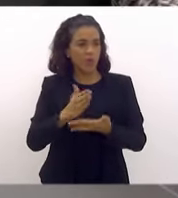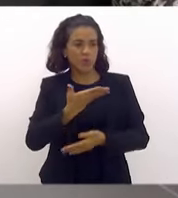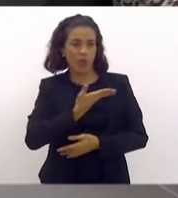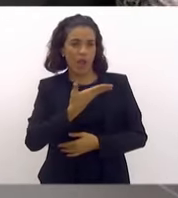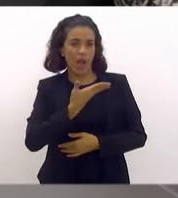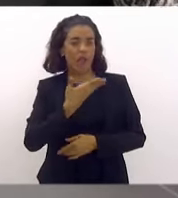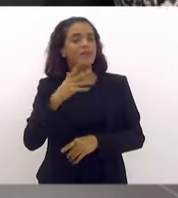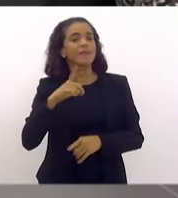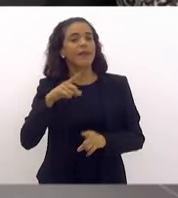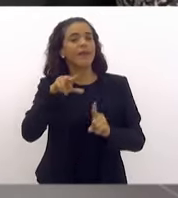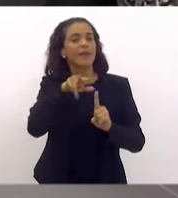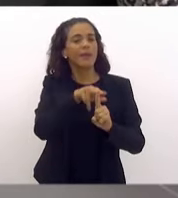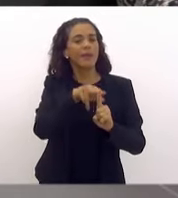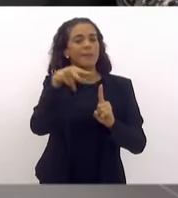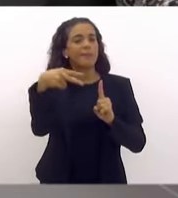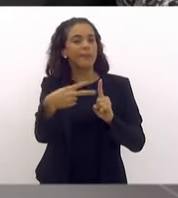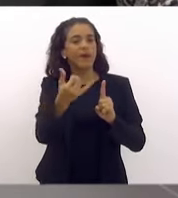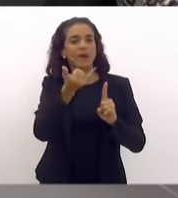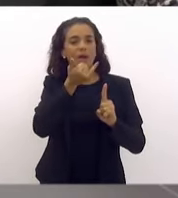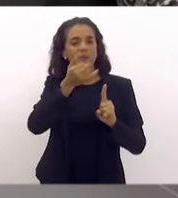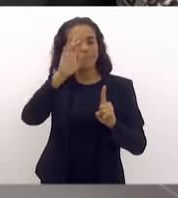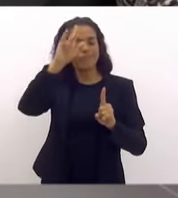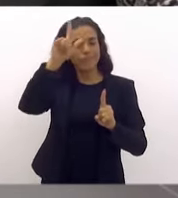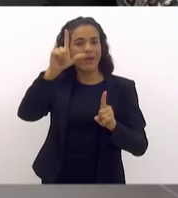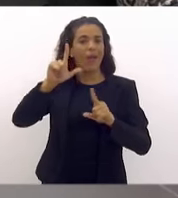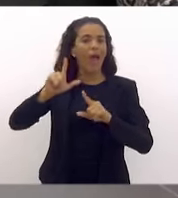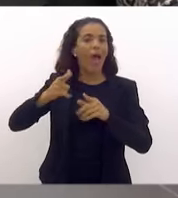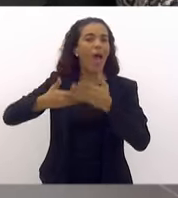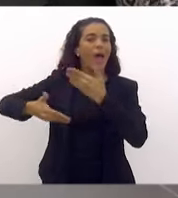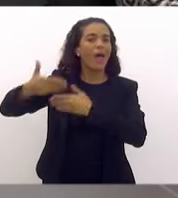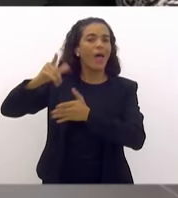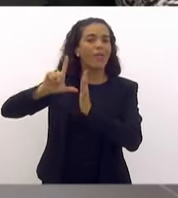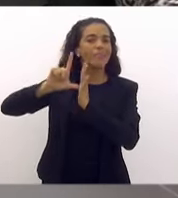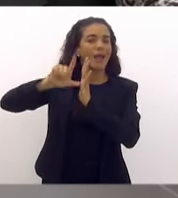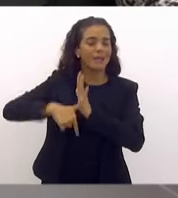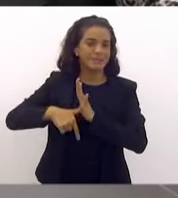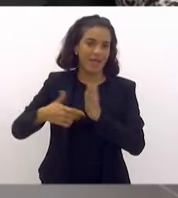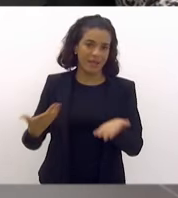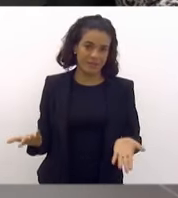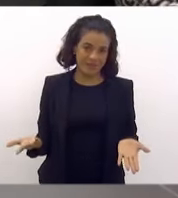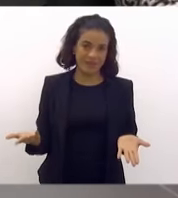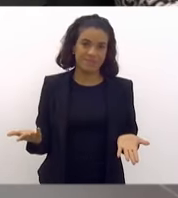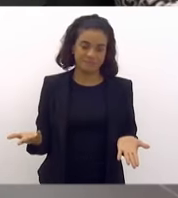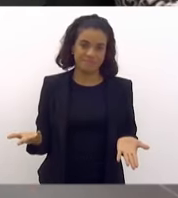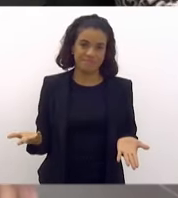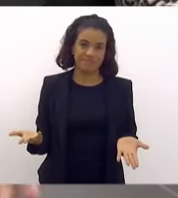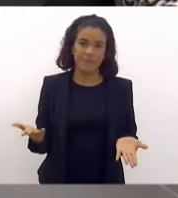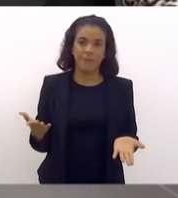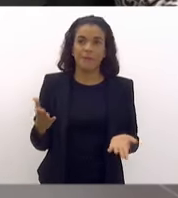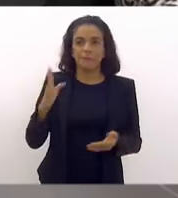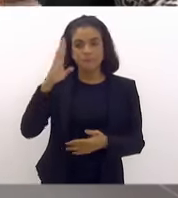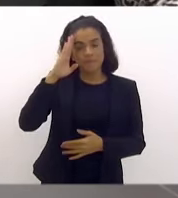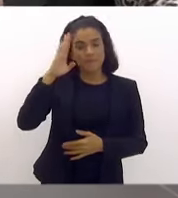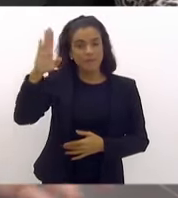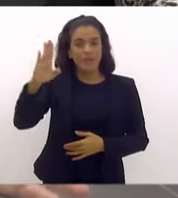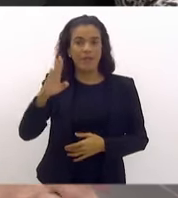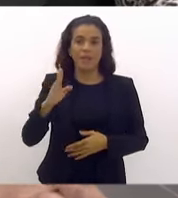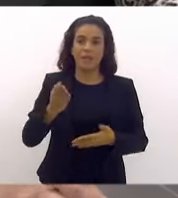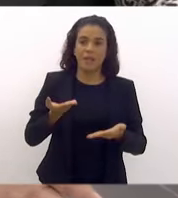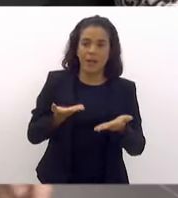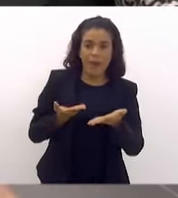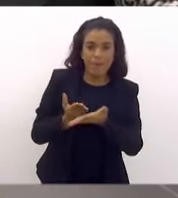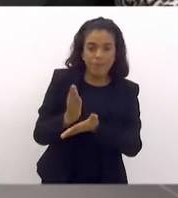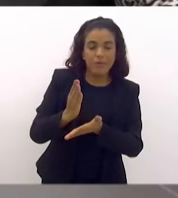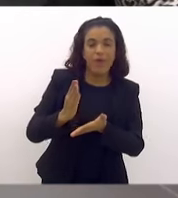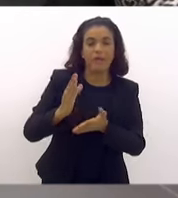uma visão ainda equivocada e ultrapassada do que vem a ser o ministério público na data de hoje né Principalmente depois da promulgação da Constituição de